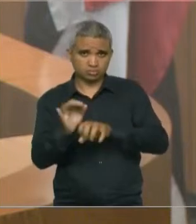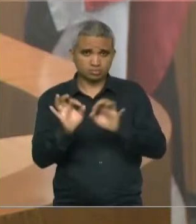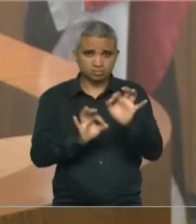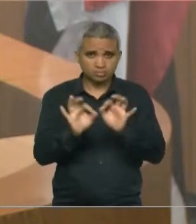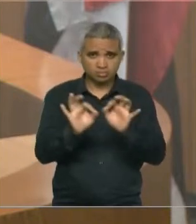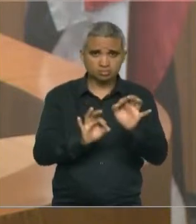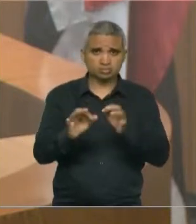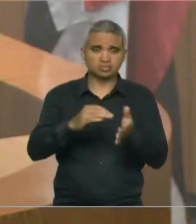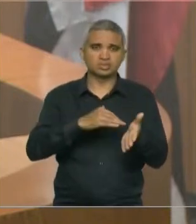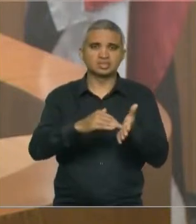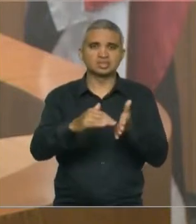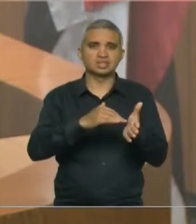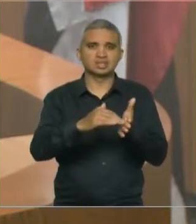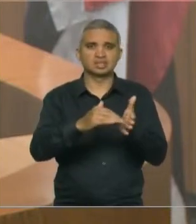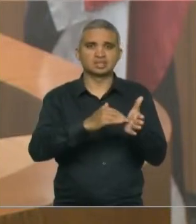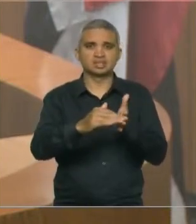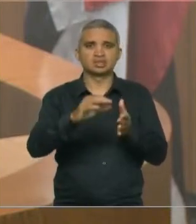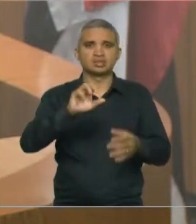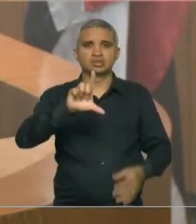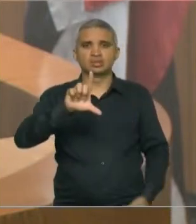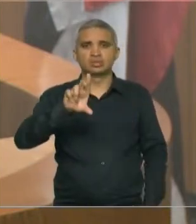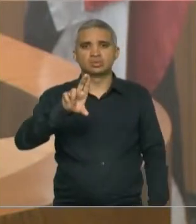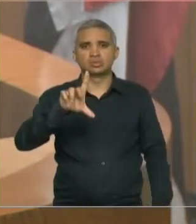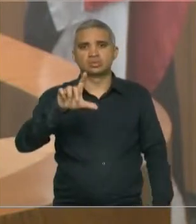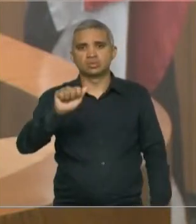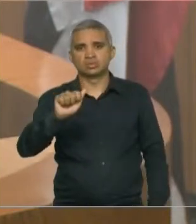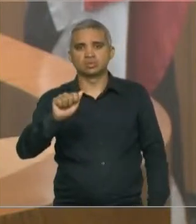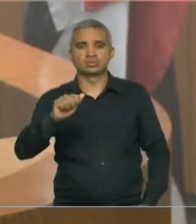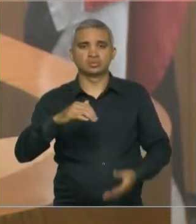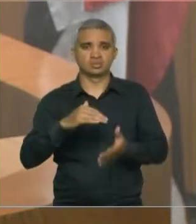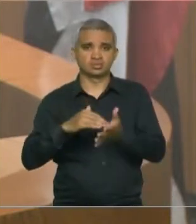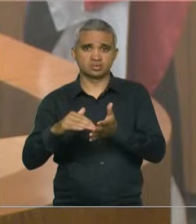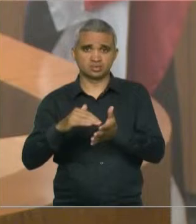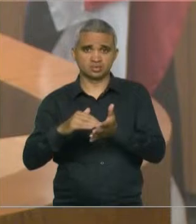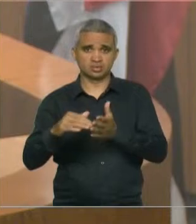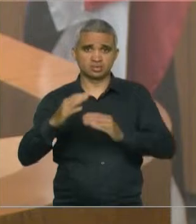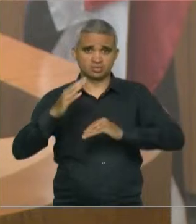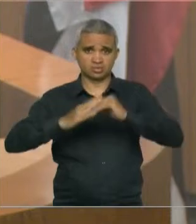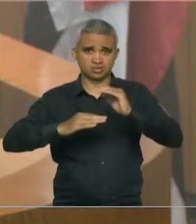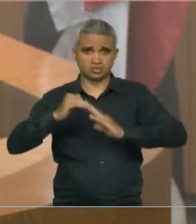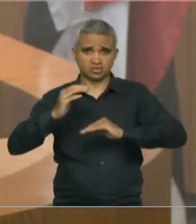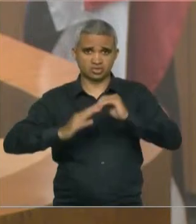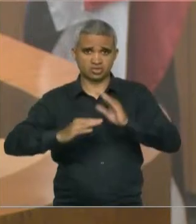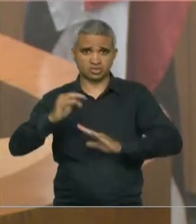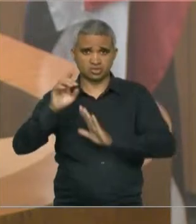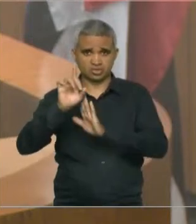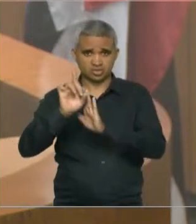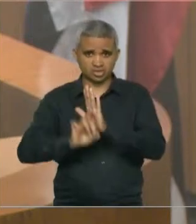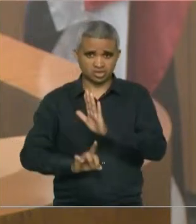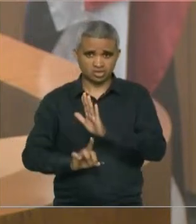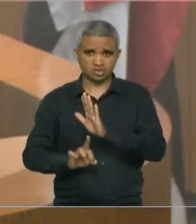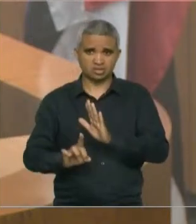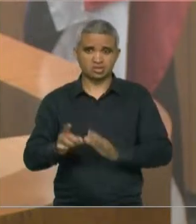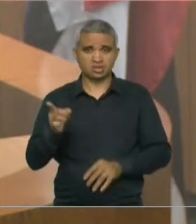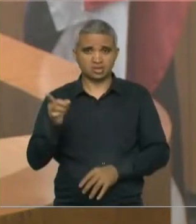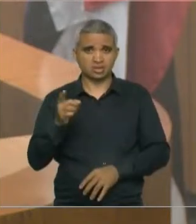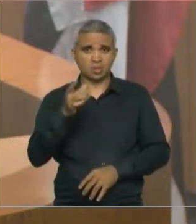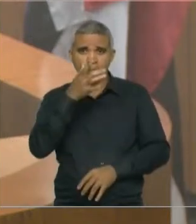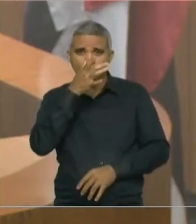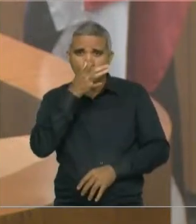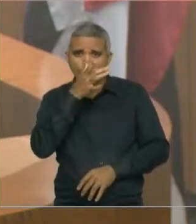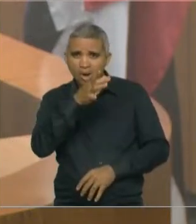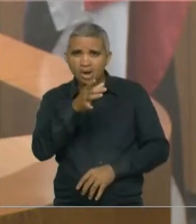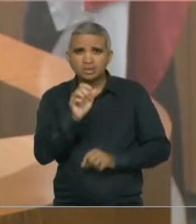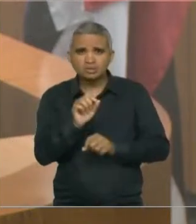tempo, dentro da secretaria, ele, como profissional do direito, está quase recebendo um honoris causa em medicina, do tanto que ele